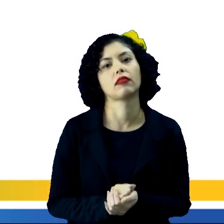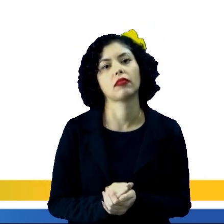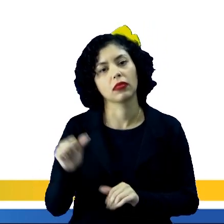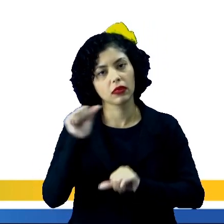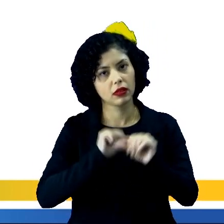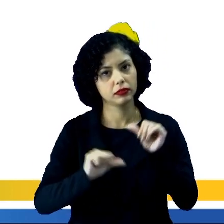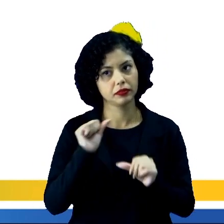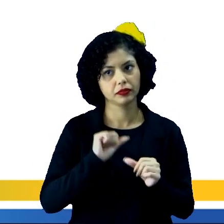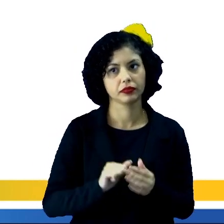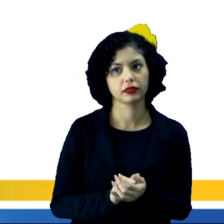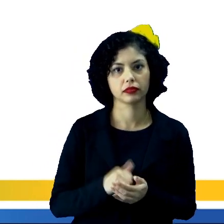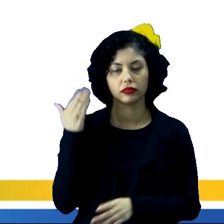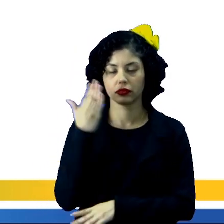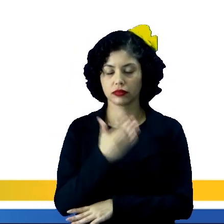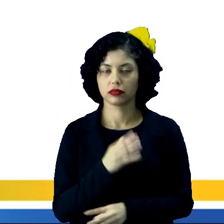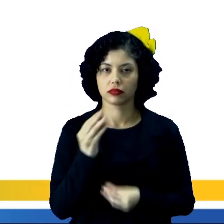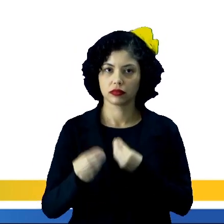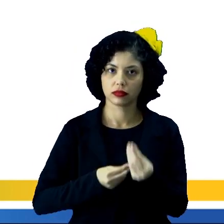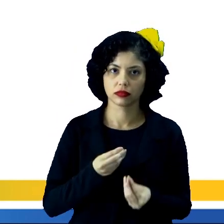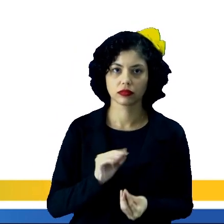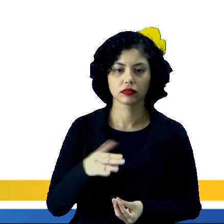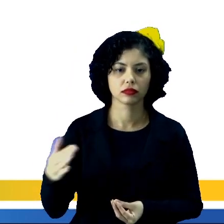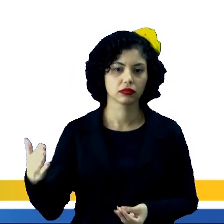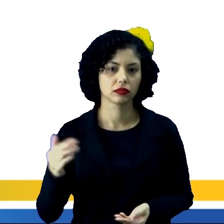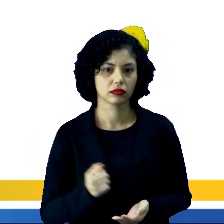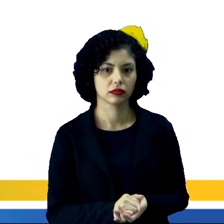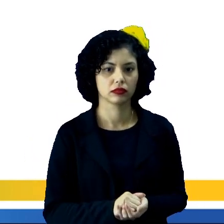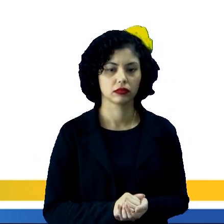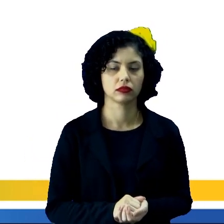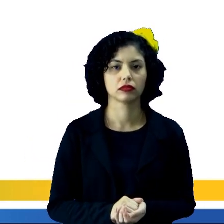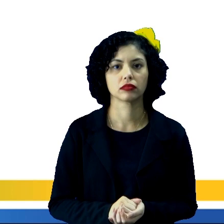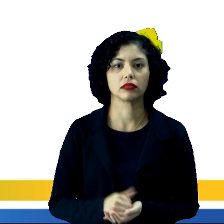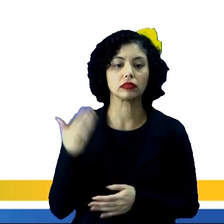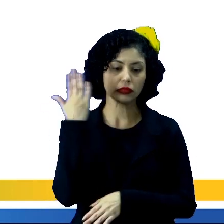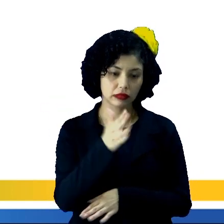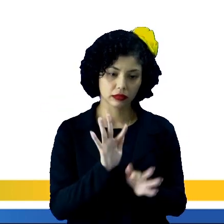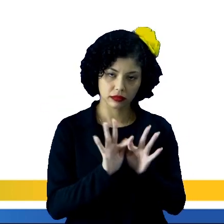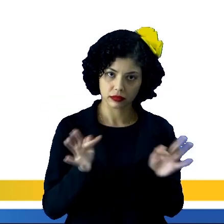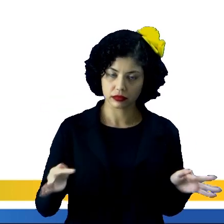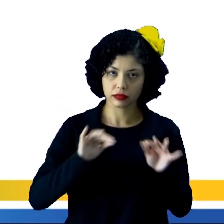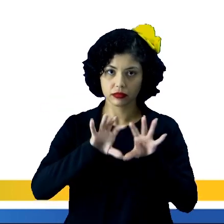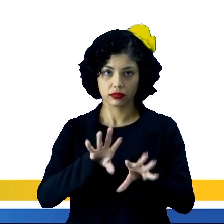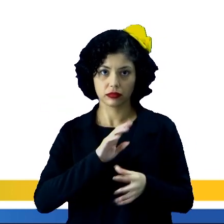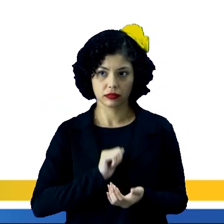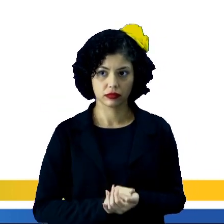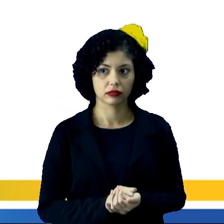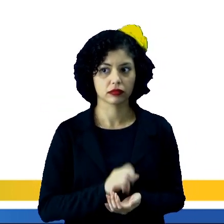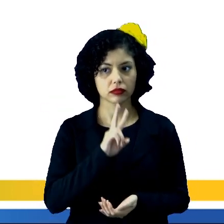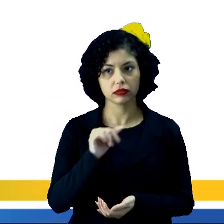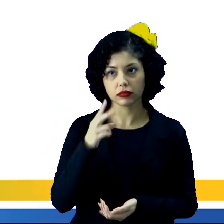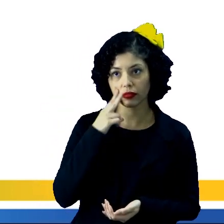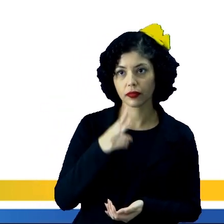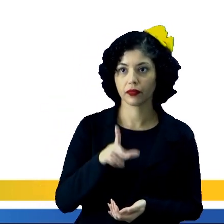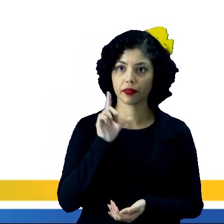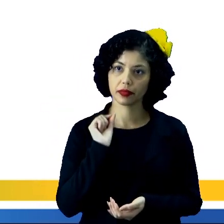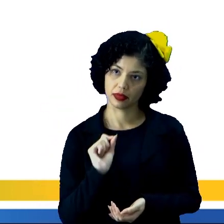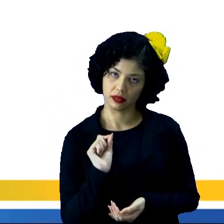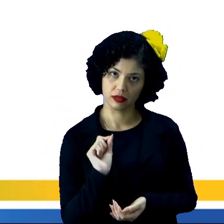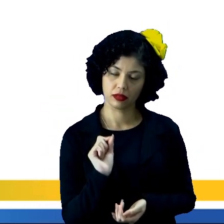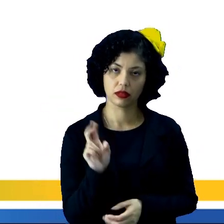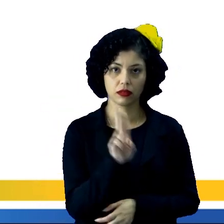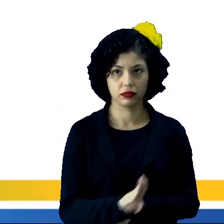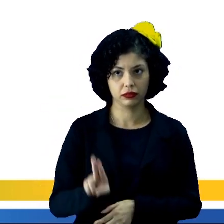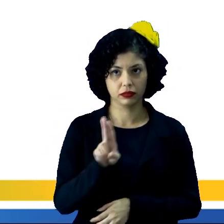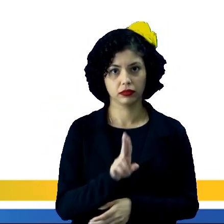para mudar de direção, quando muda o rumo da frase, né? Digamos assim, você vai ver aí que você